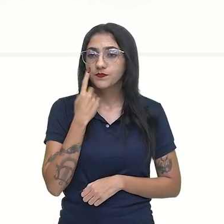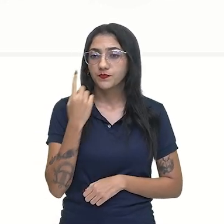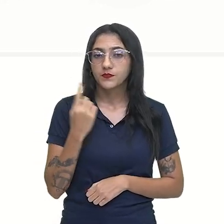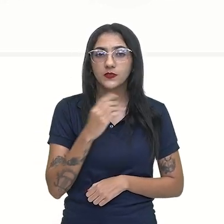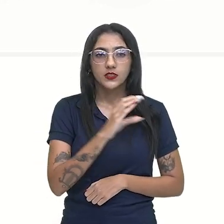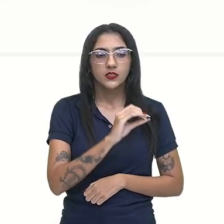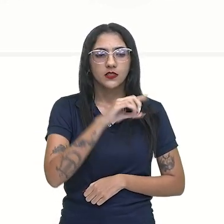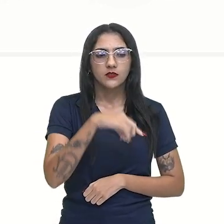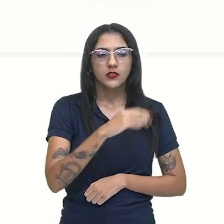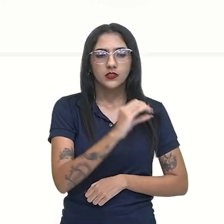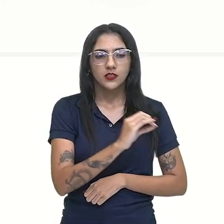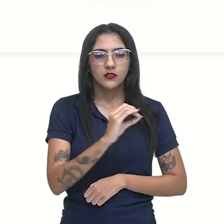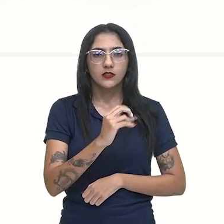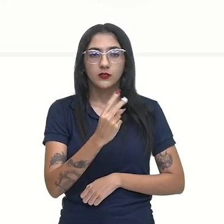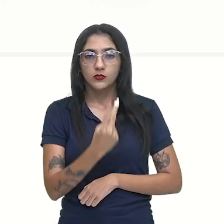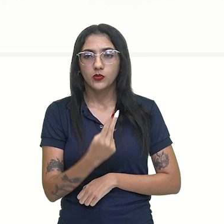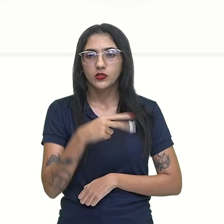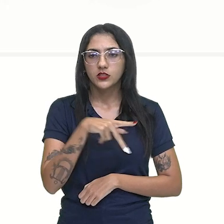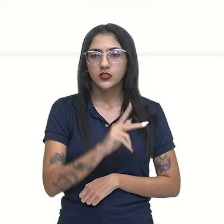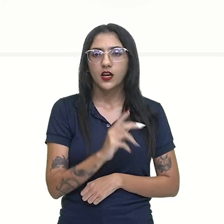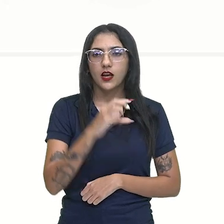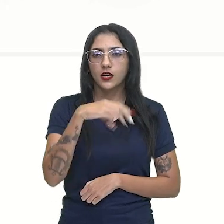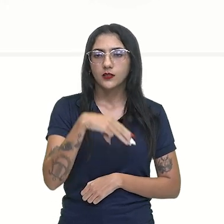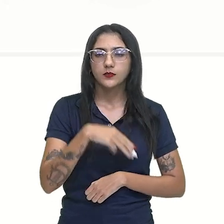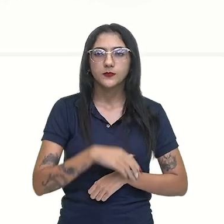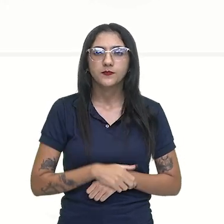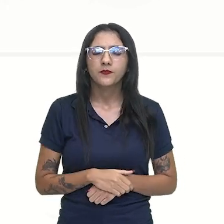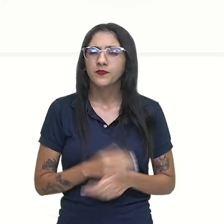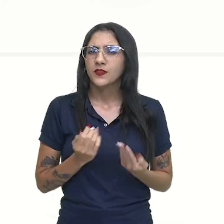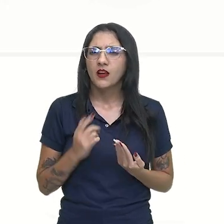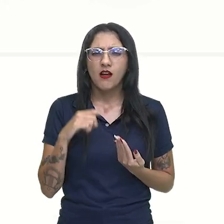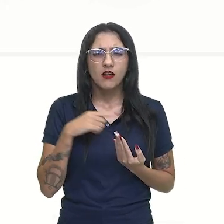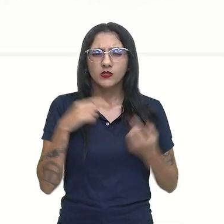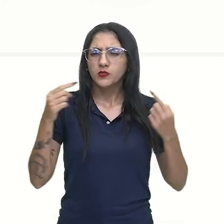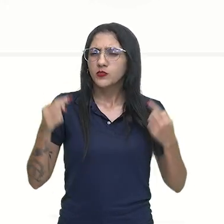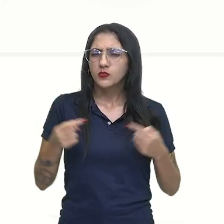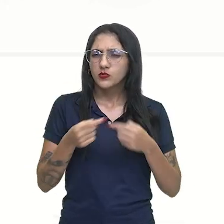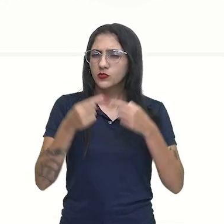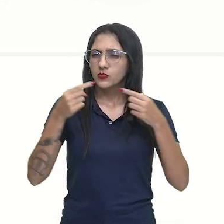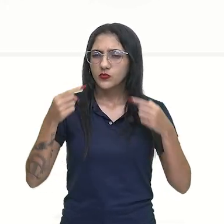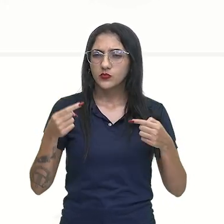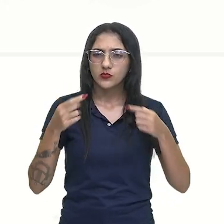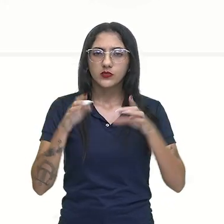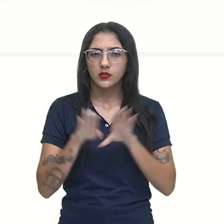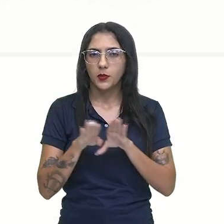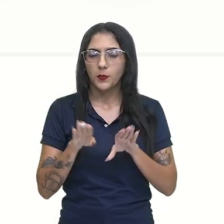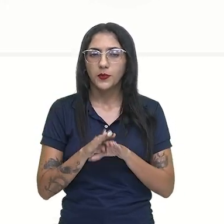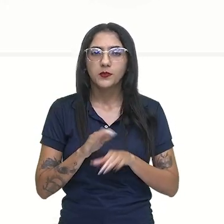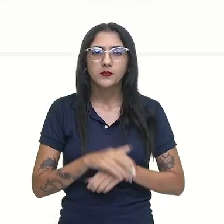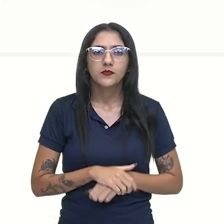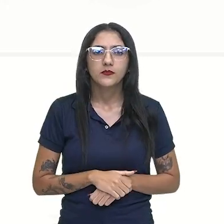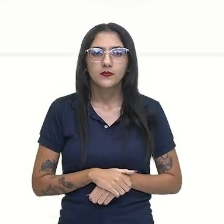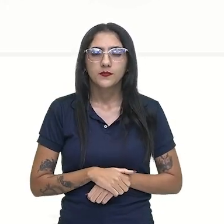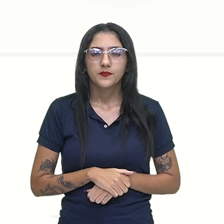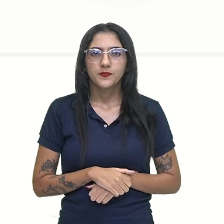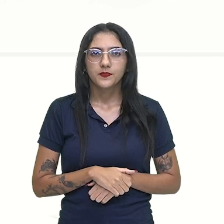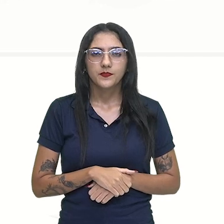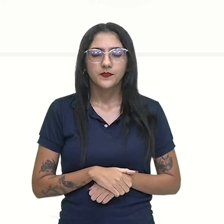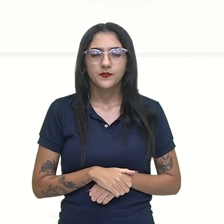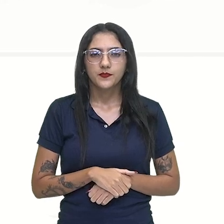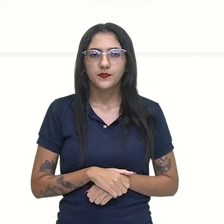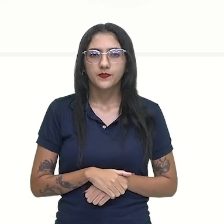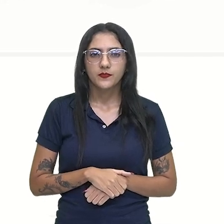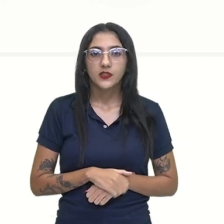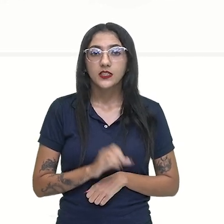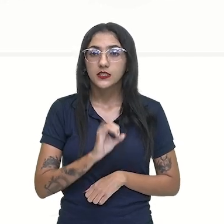0,002 quilômetros, tá bom? É a mesma lógica aqui, tá bom? Se a gente tiver, então, com